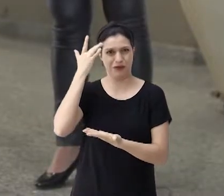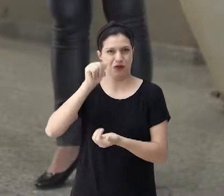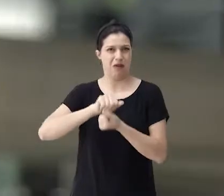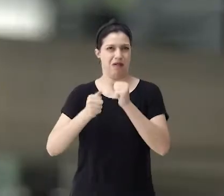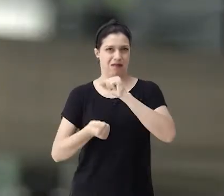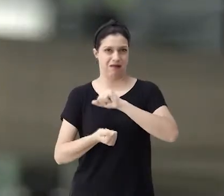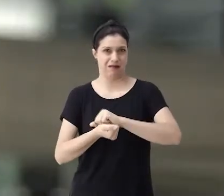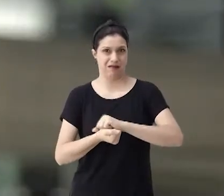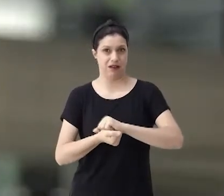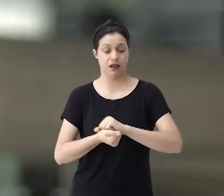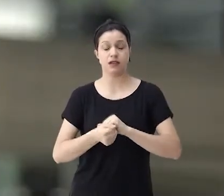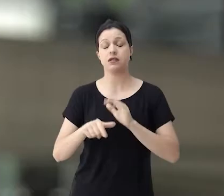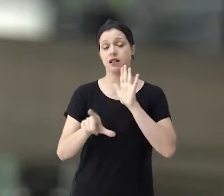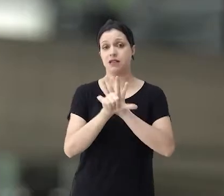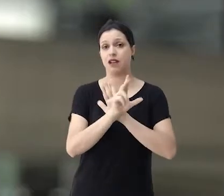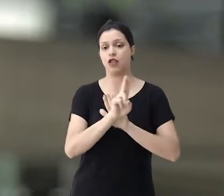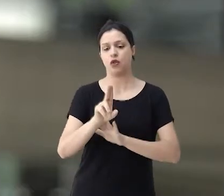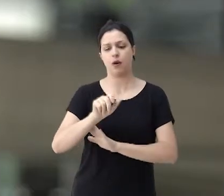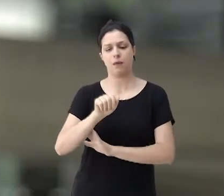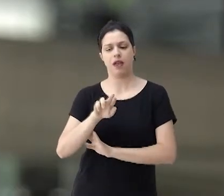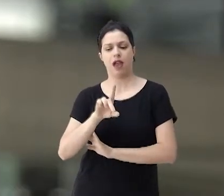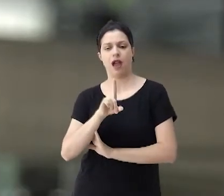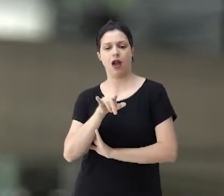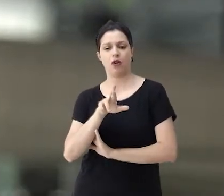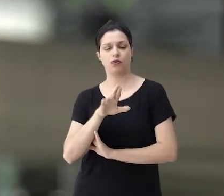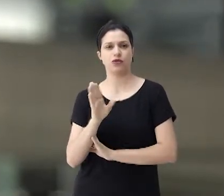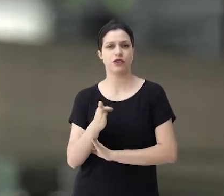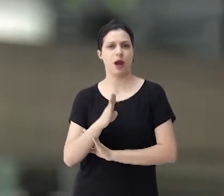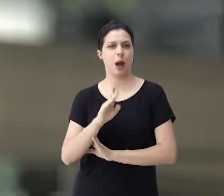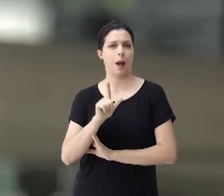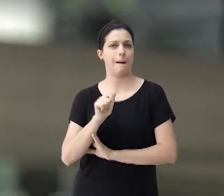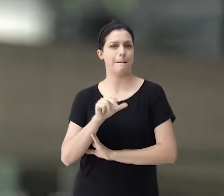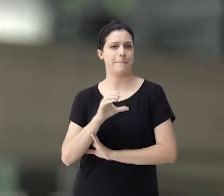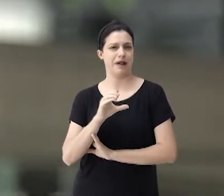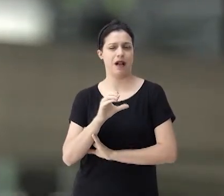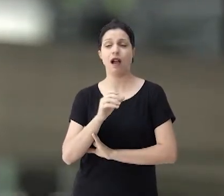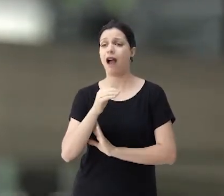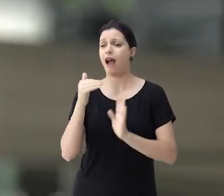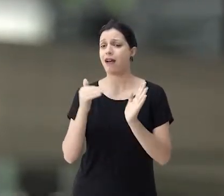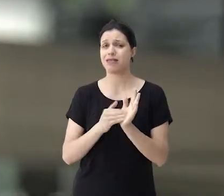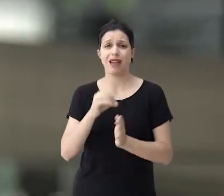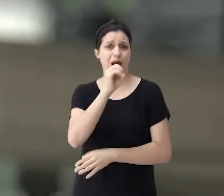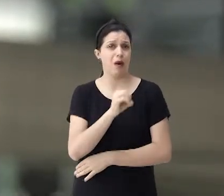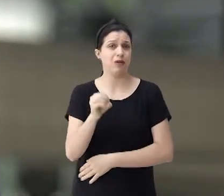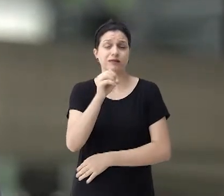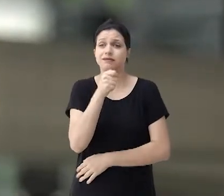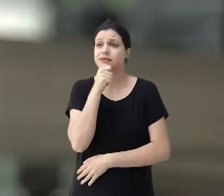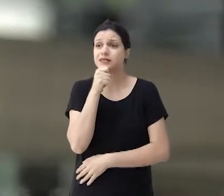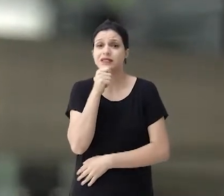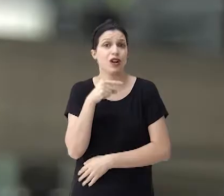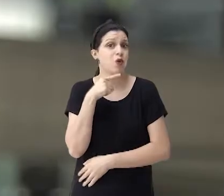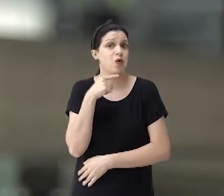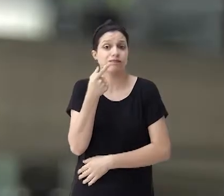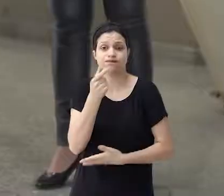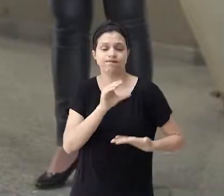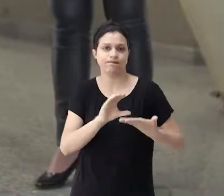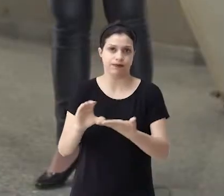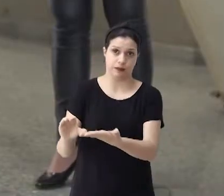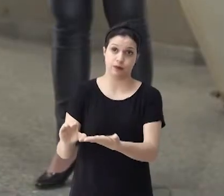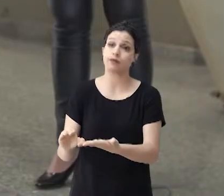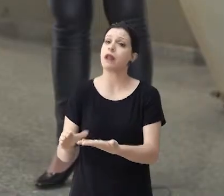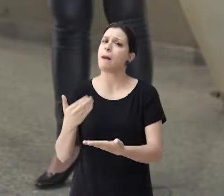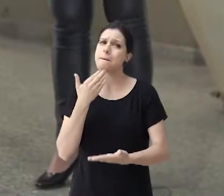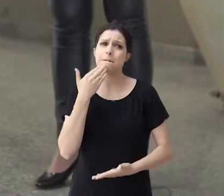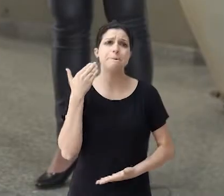Blanc. Cabia aos estados a efetivação deste benefício, que até outubro não havia chegado a esses profissionais.